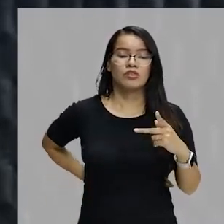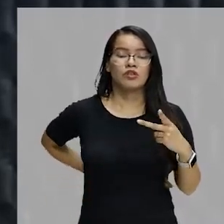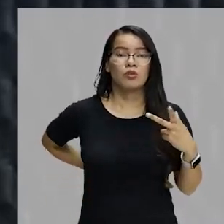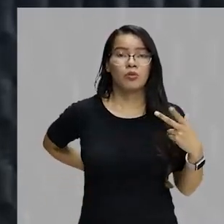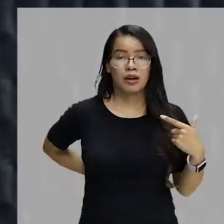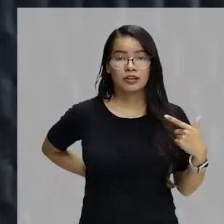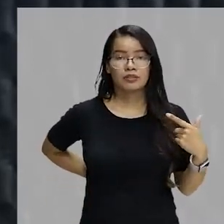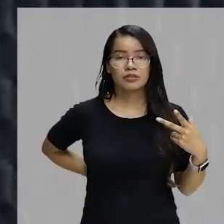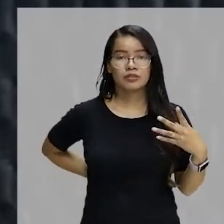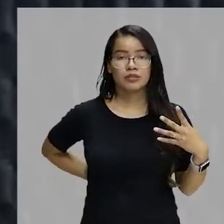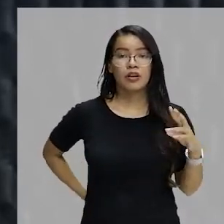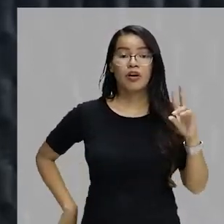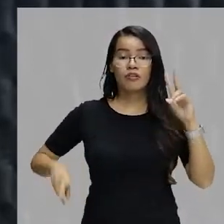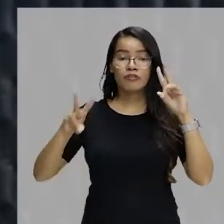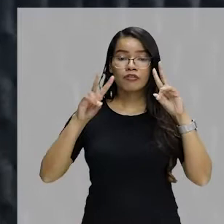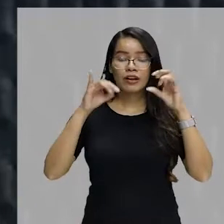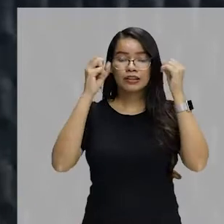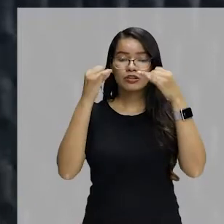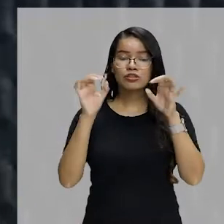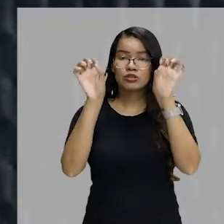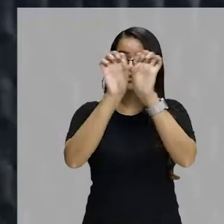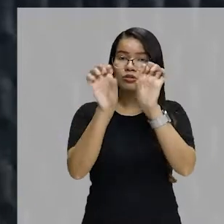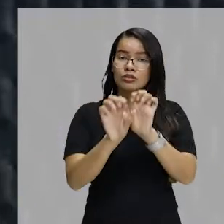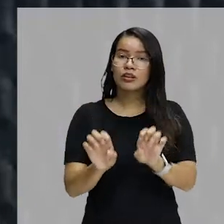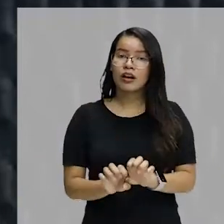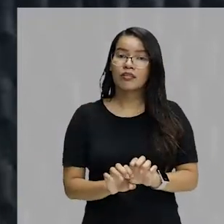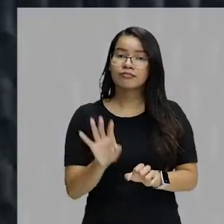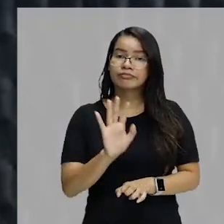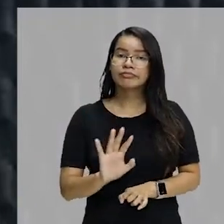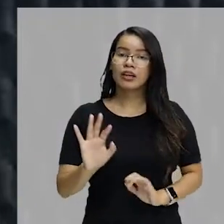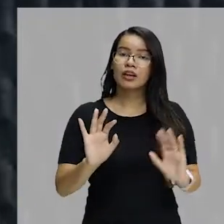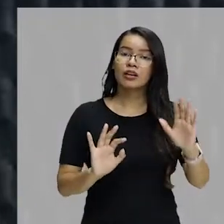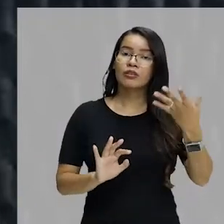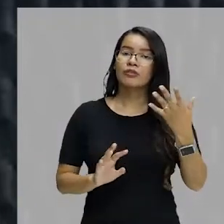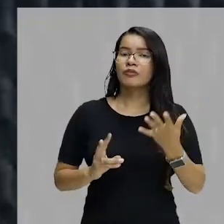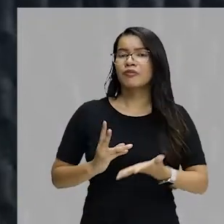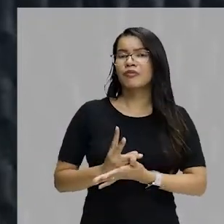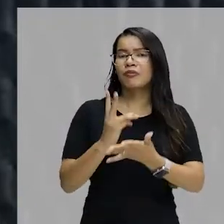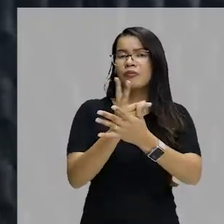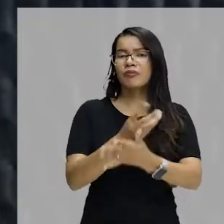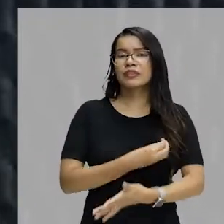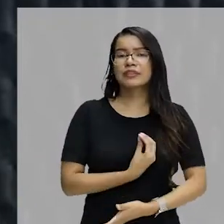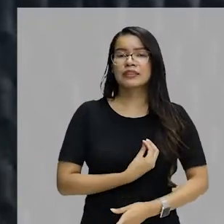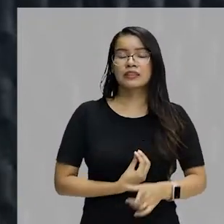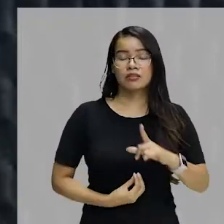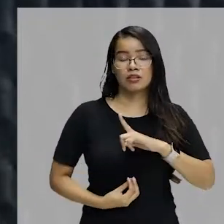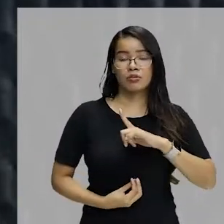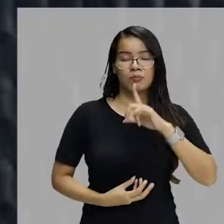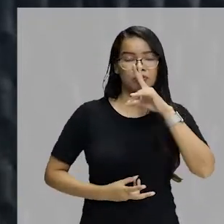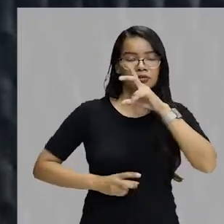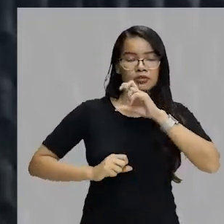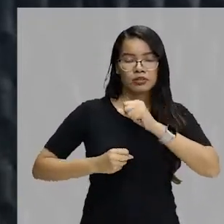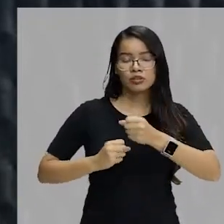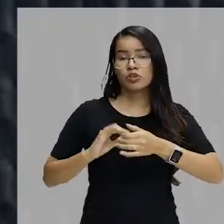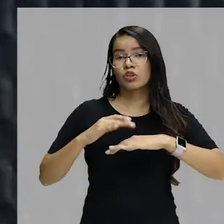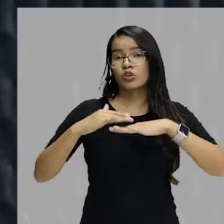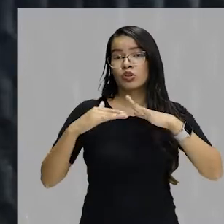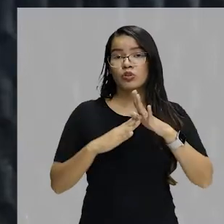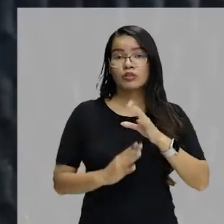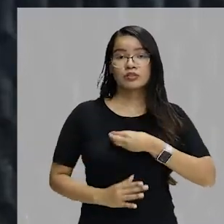vai estruturar um Senado vitalício. Os senadores teriam poder vitalício. Isso está presente